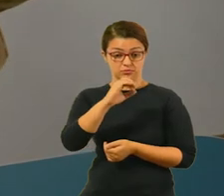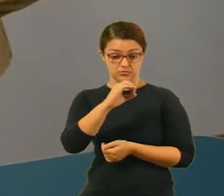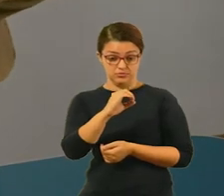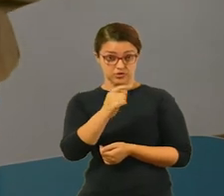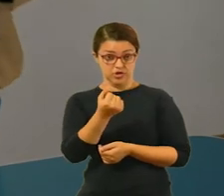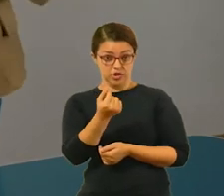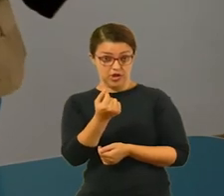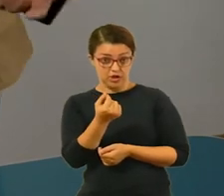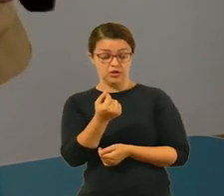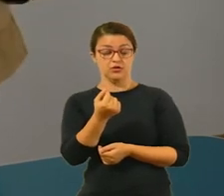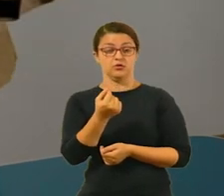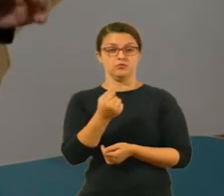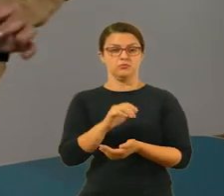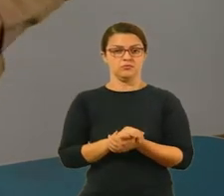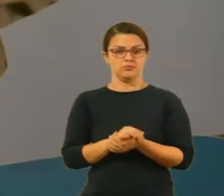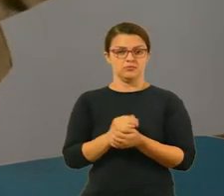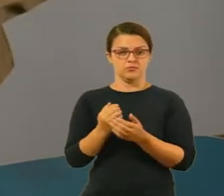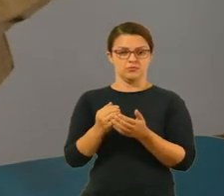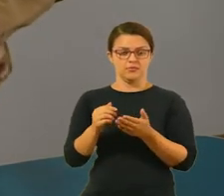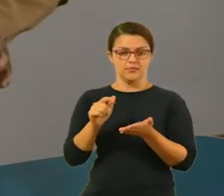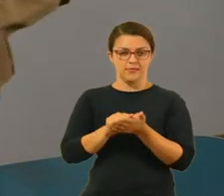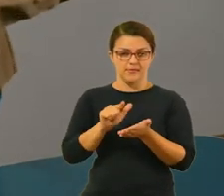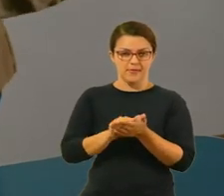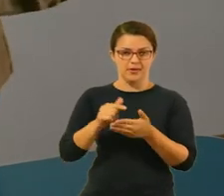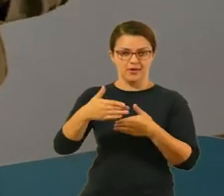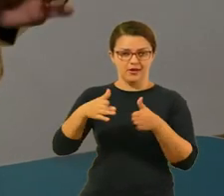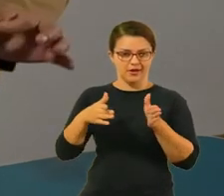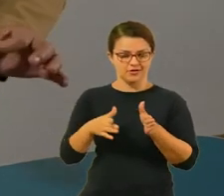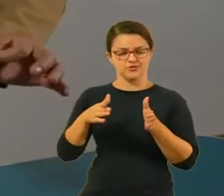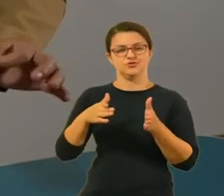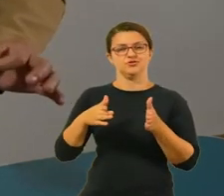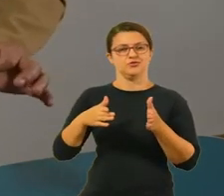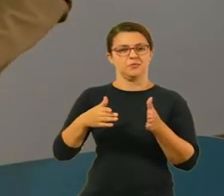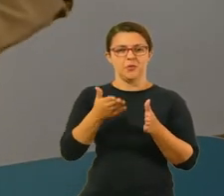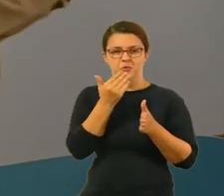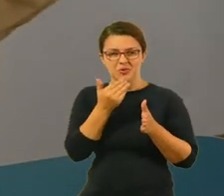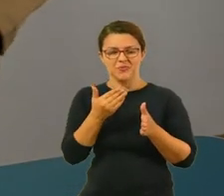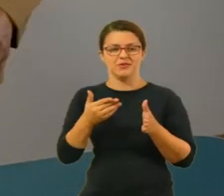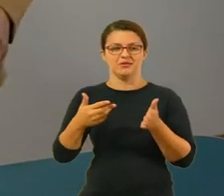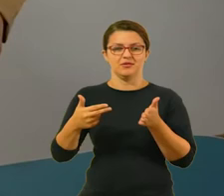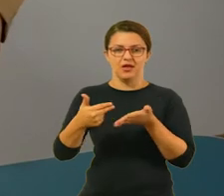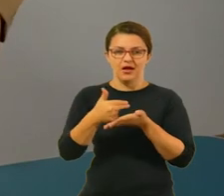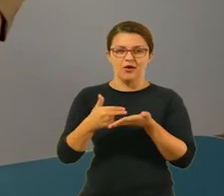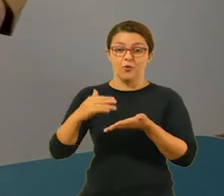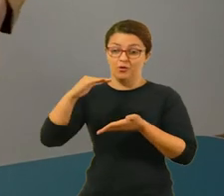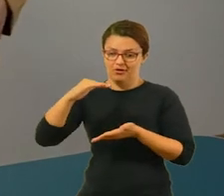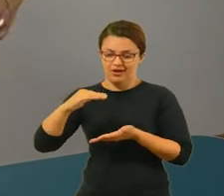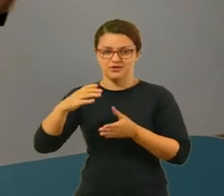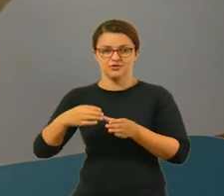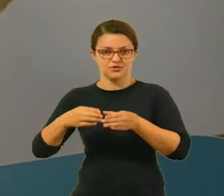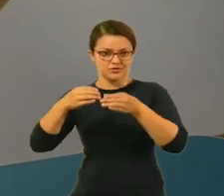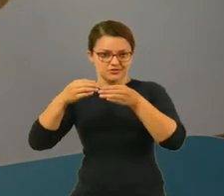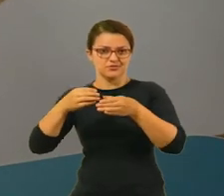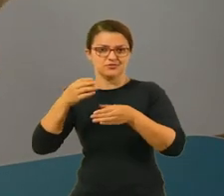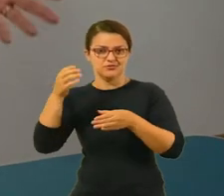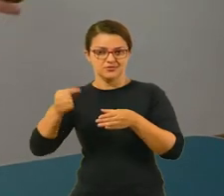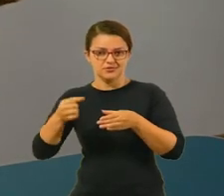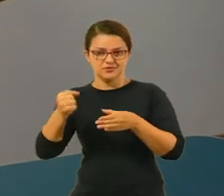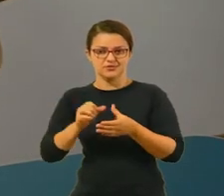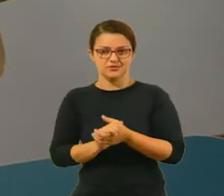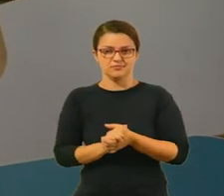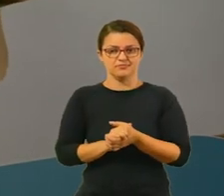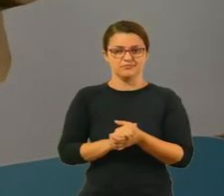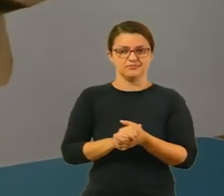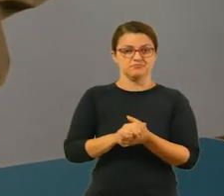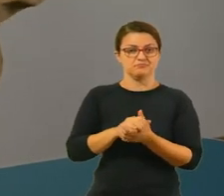moedas de papelão com caixa de leite, caixa de cesta básica, nos valores ali, né? De 1, 50, 25,